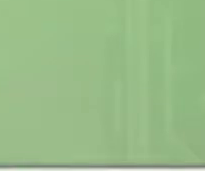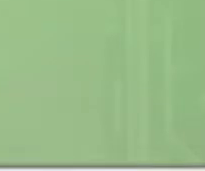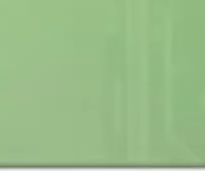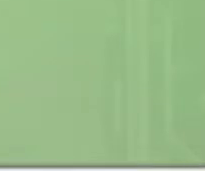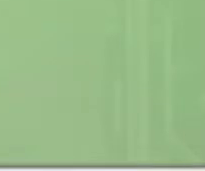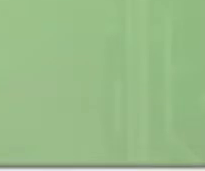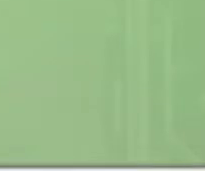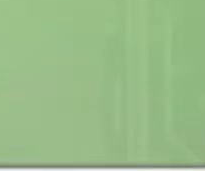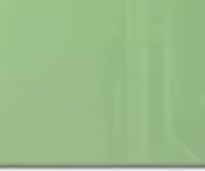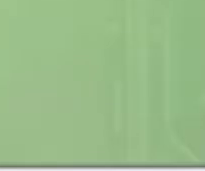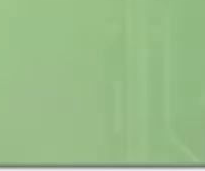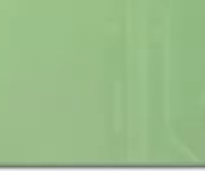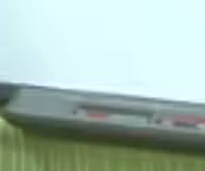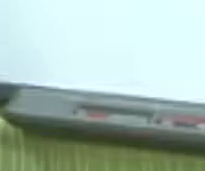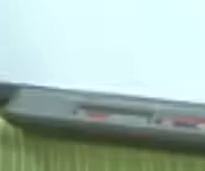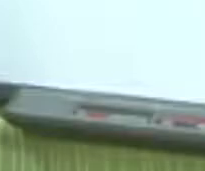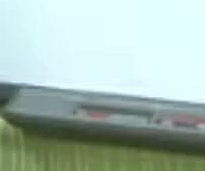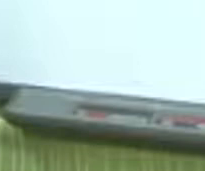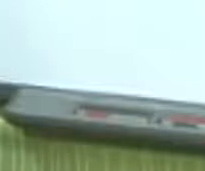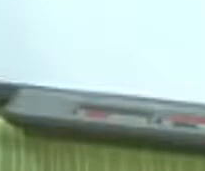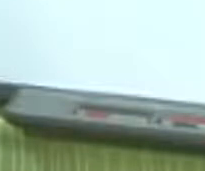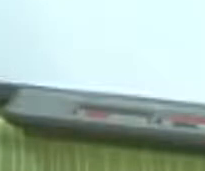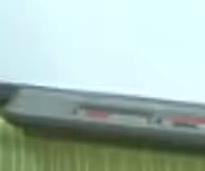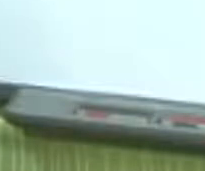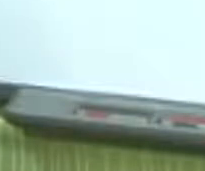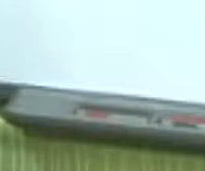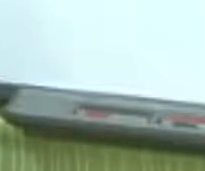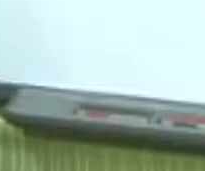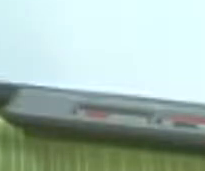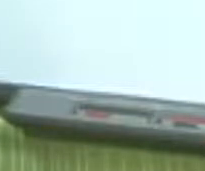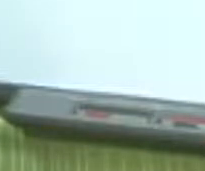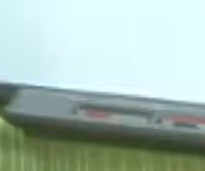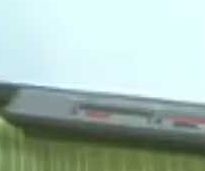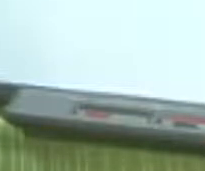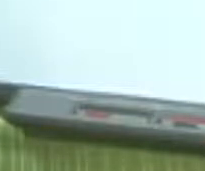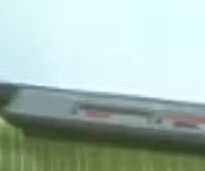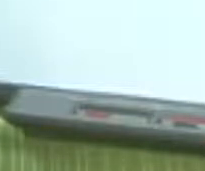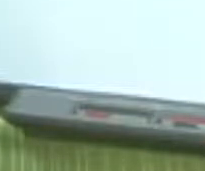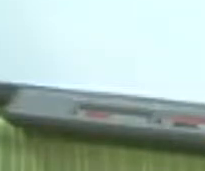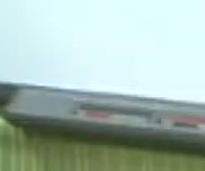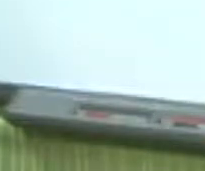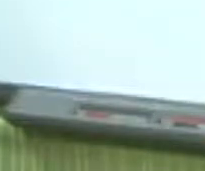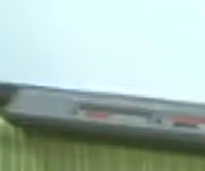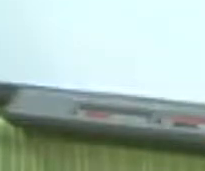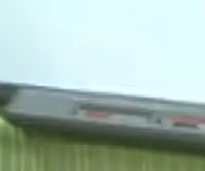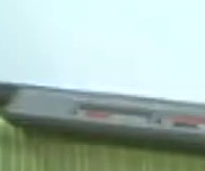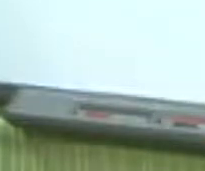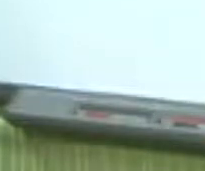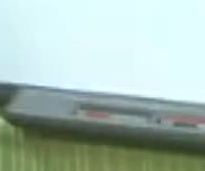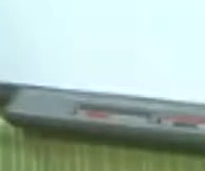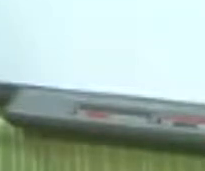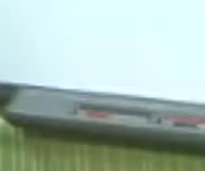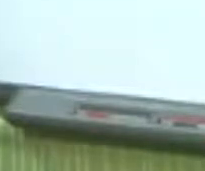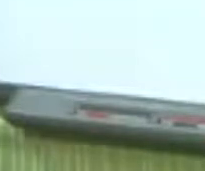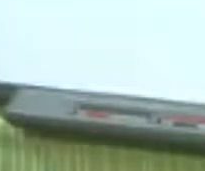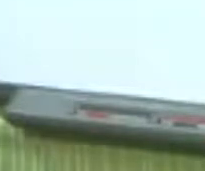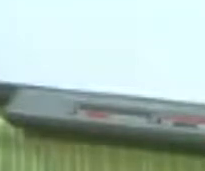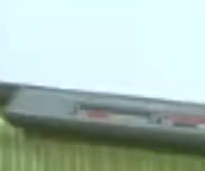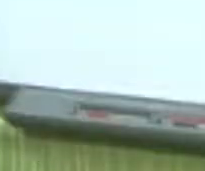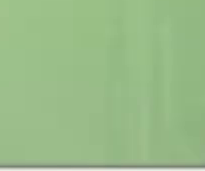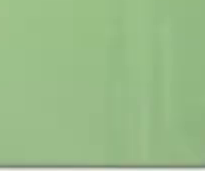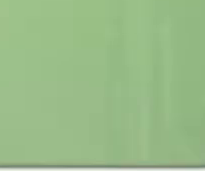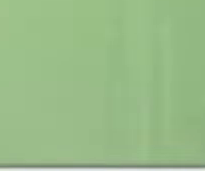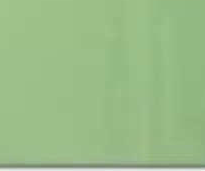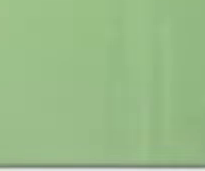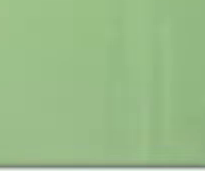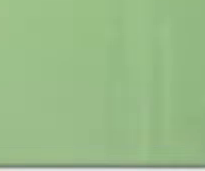como essa comunicação e a linguagem usada nessa comunicação favorece ou não a harmonia social. Então, o